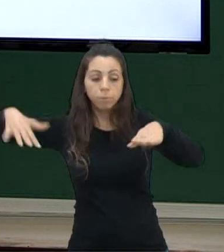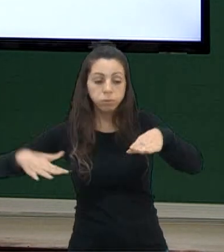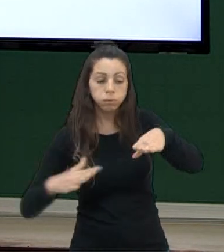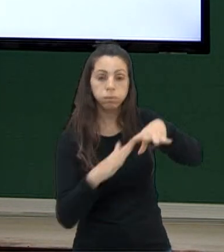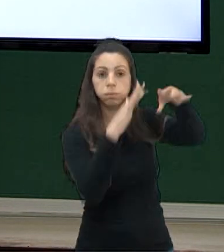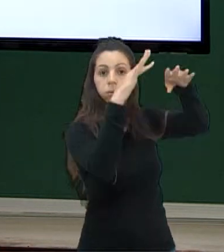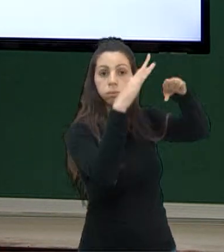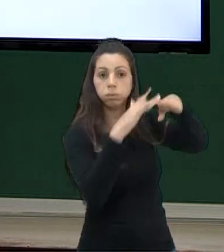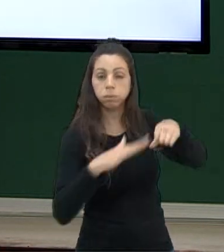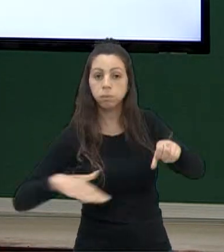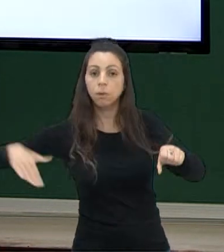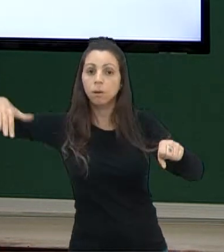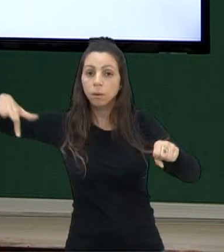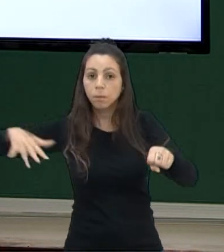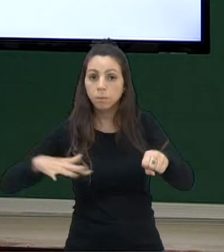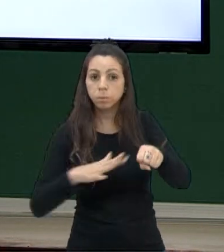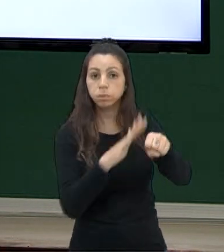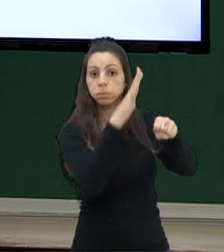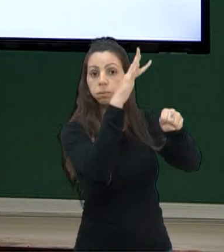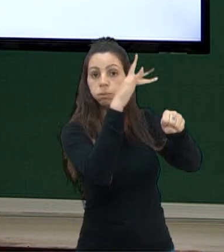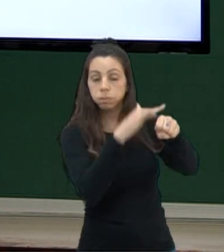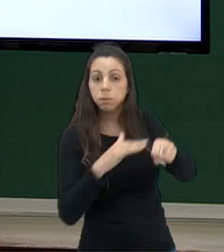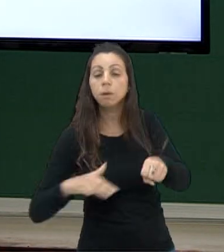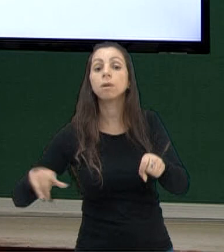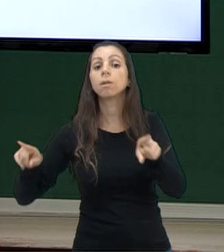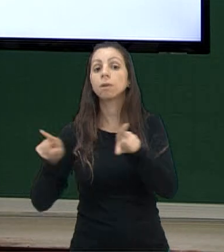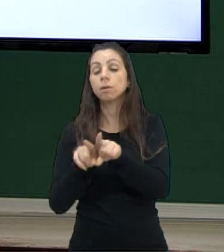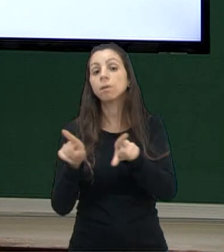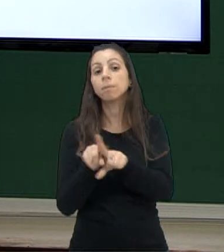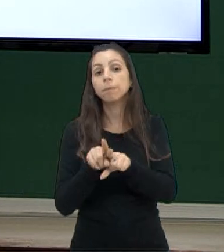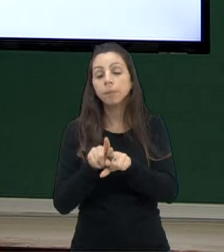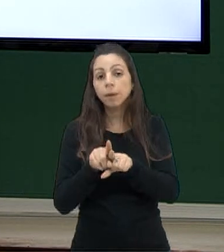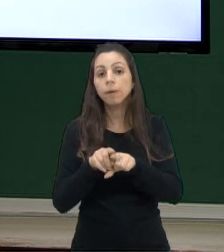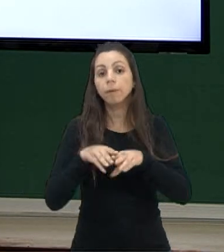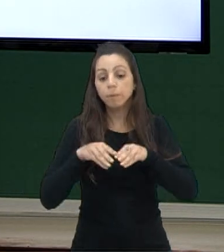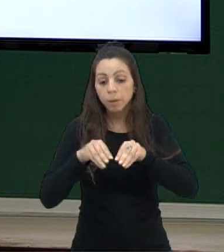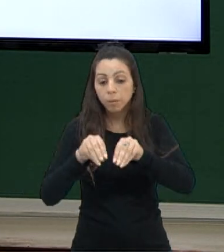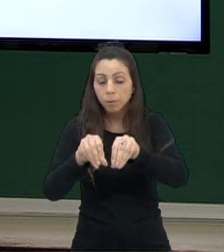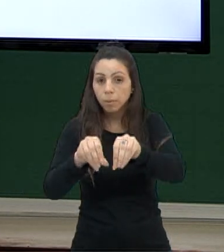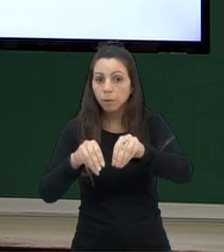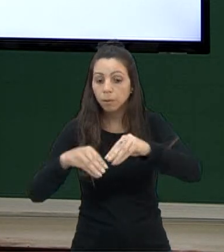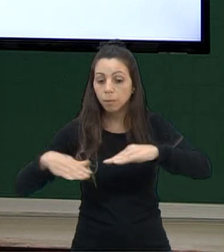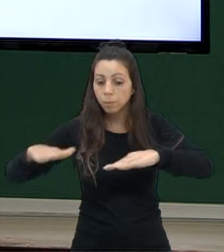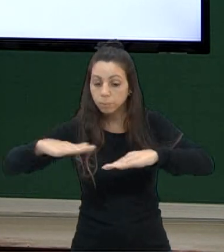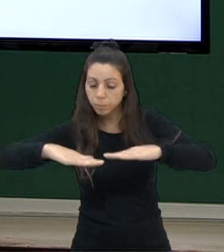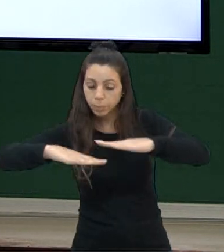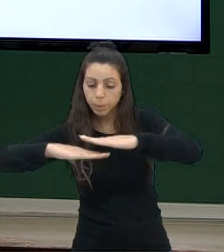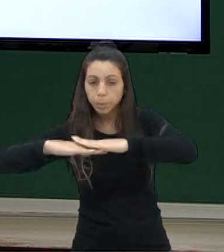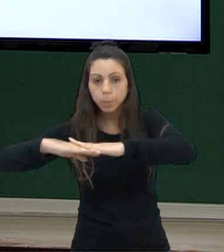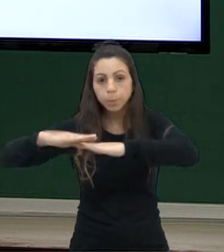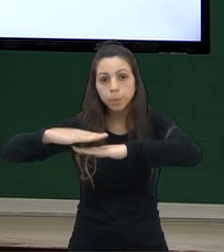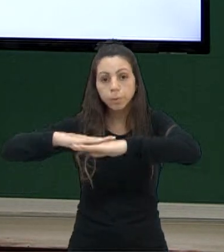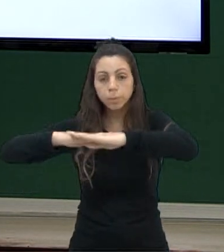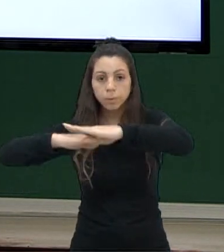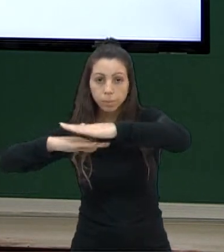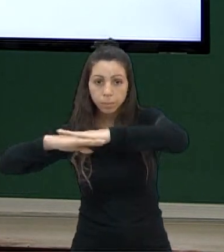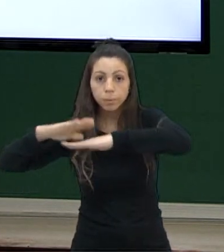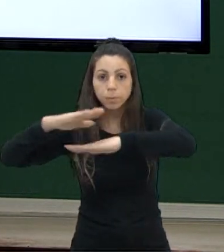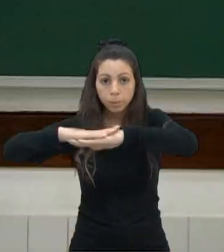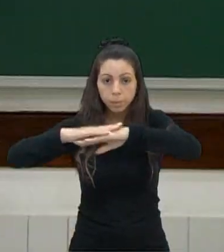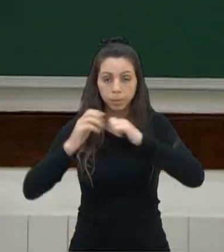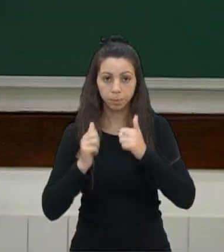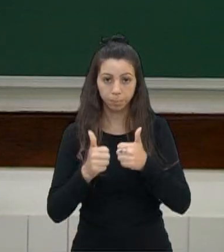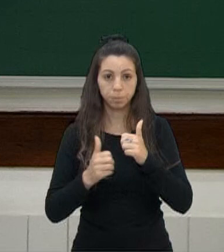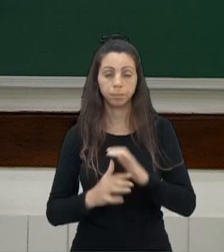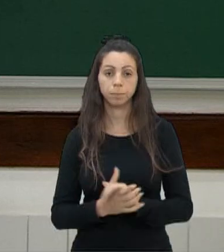vem constantemente chegando ao litoral, vem também trazendo sedimentos, formando ali essas bacias costeiras